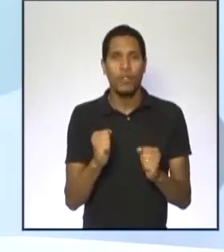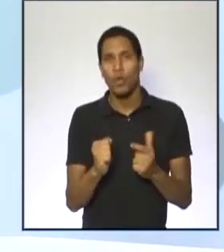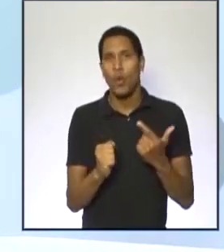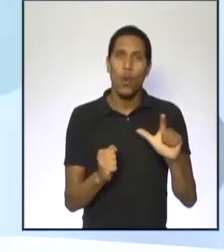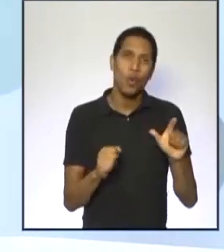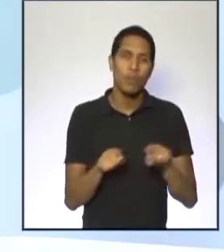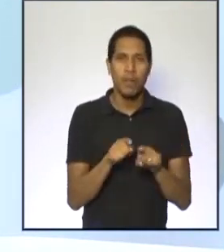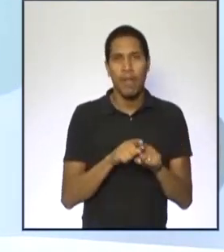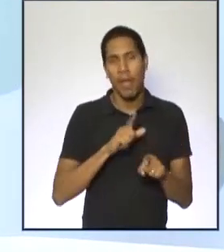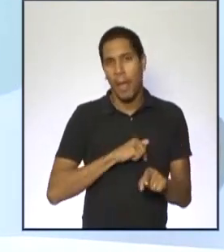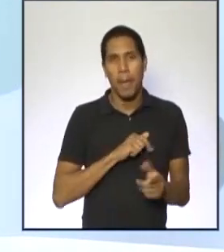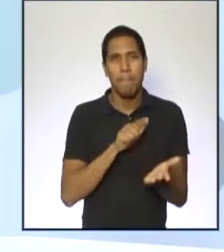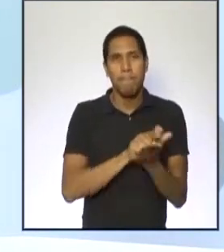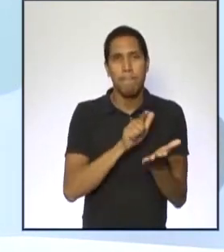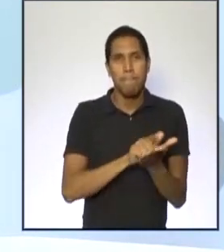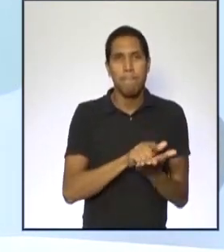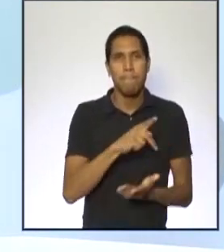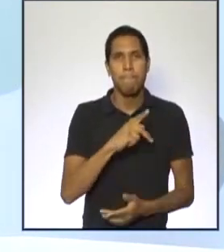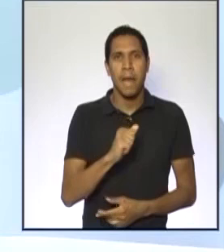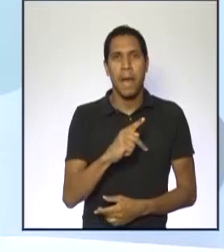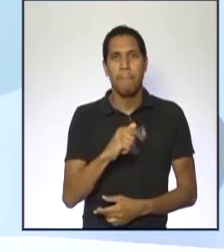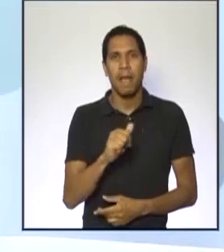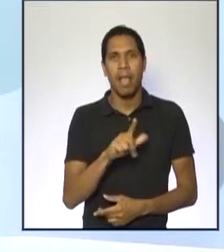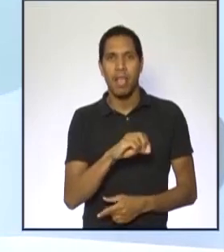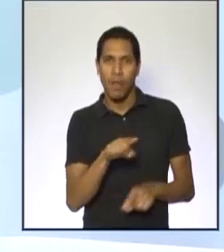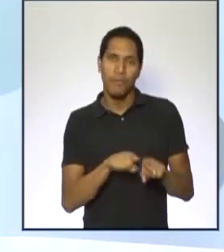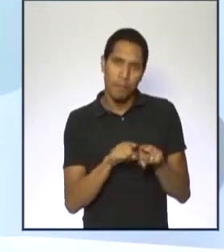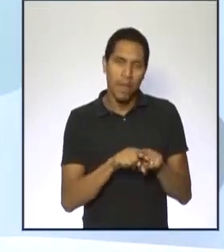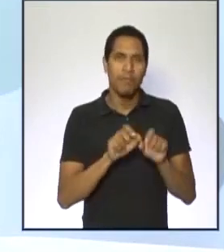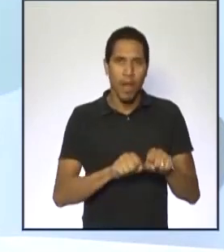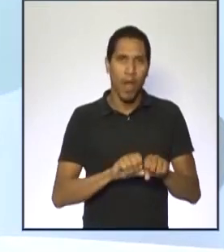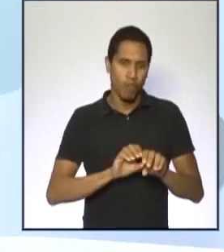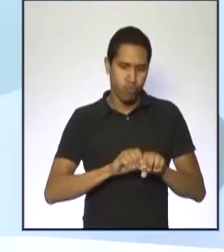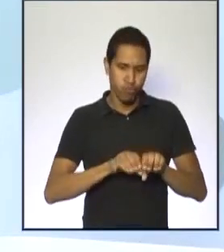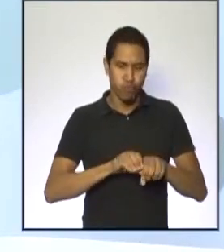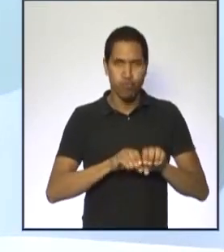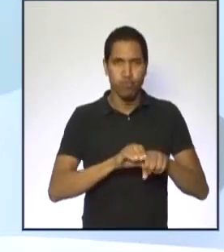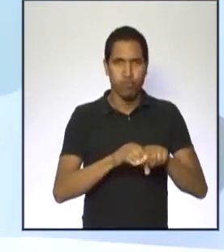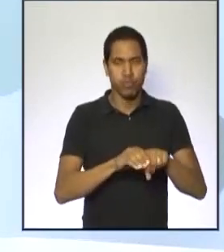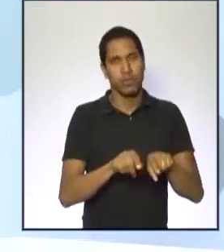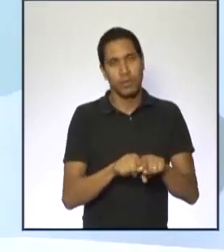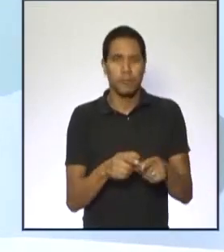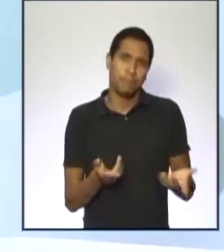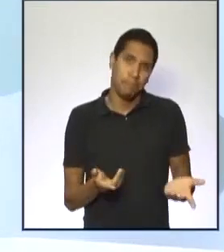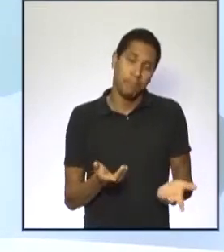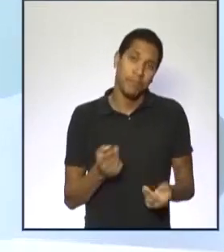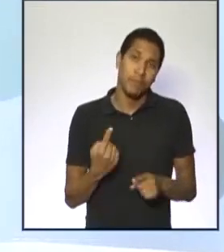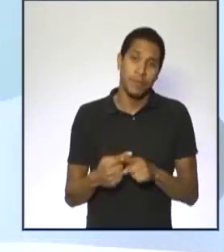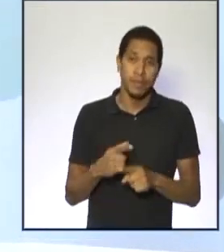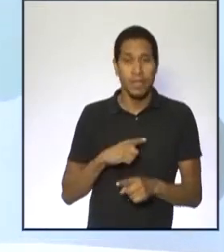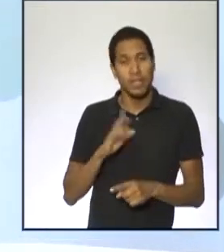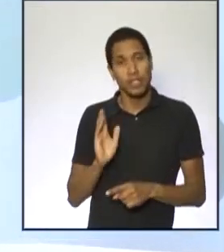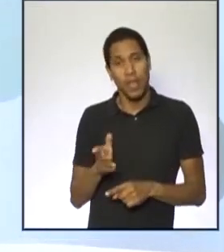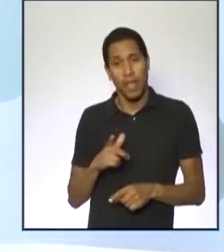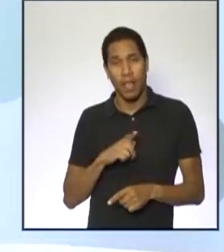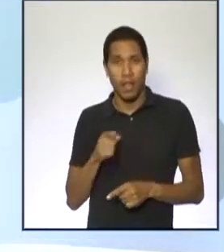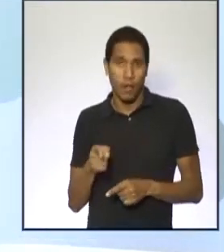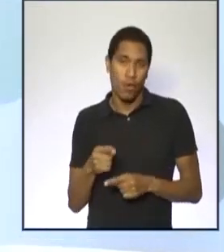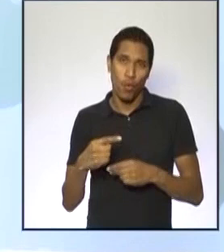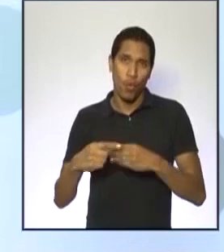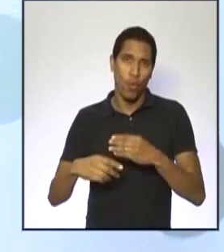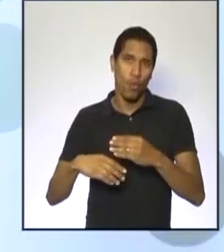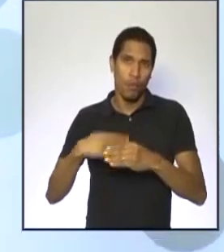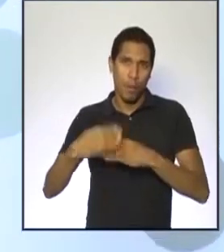de papelão, tá? O rolinho ele é bem maleável, então eu gosto dessa ideia já de trabalhar com ele, porque ele já é um material